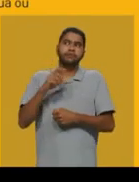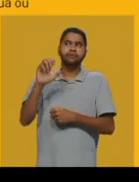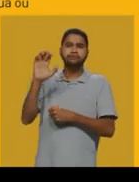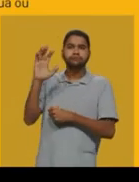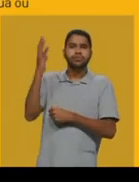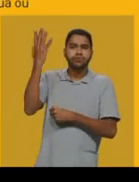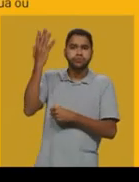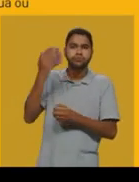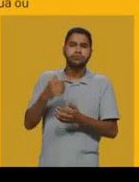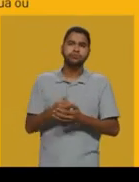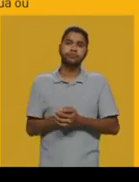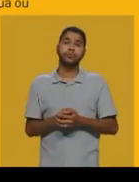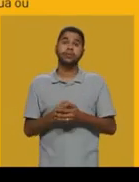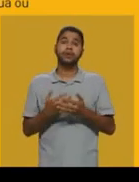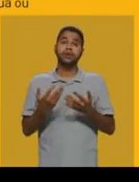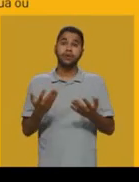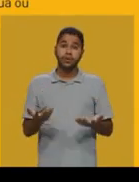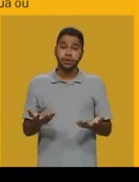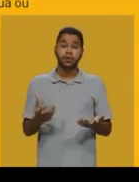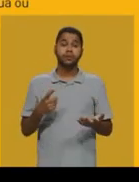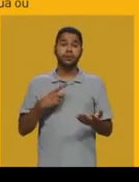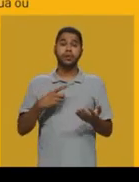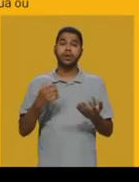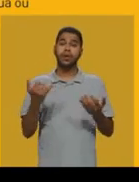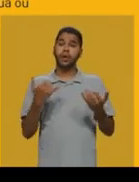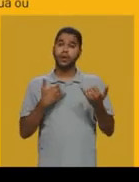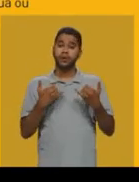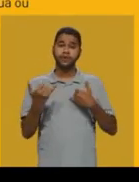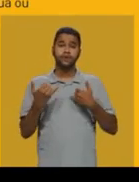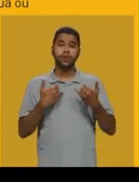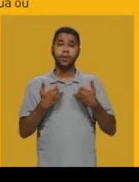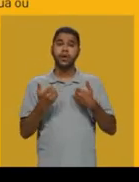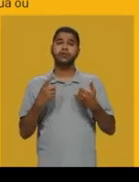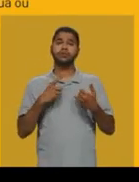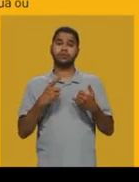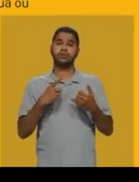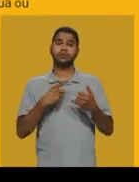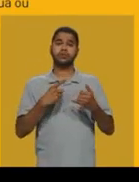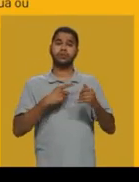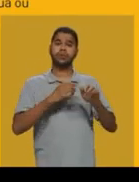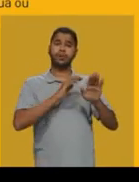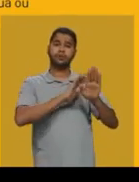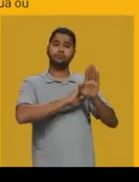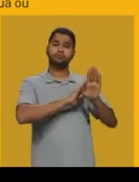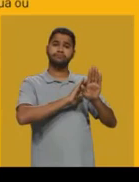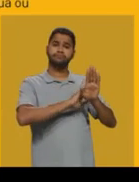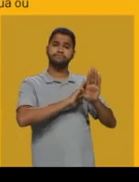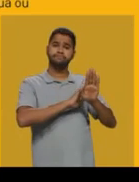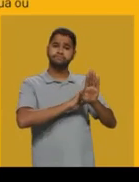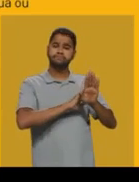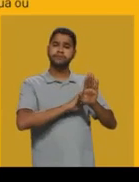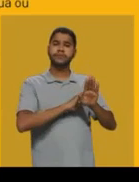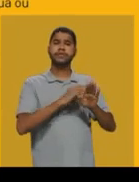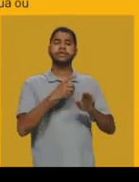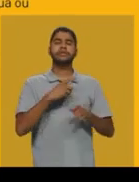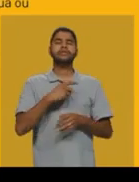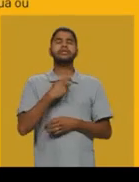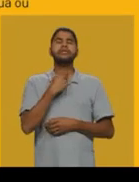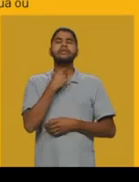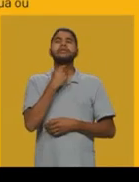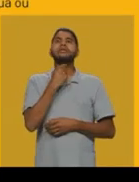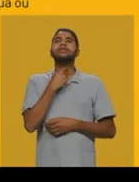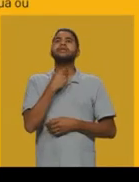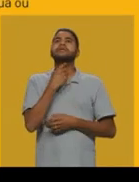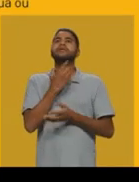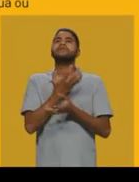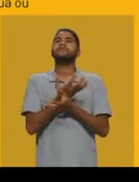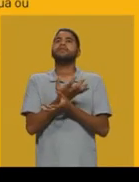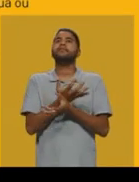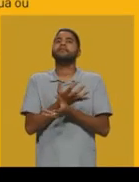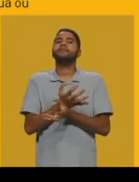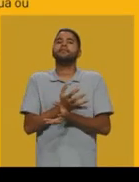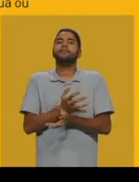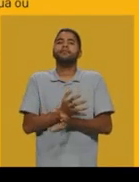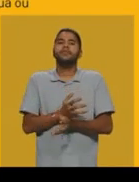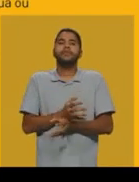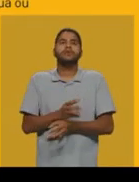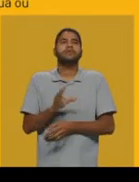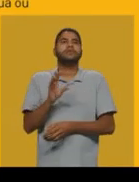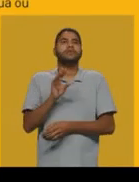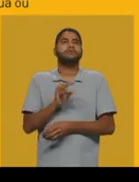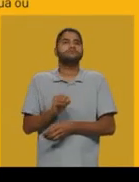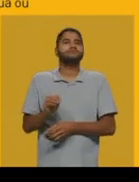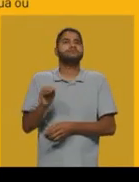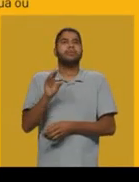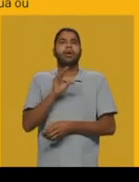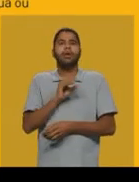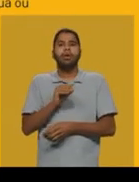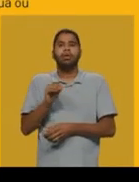aí, a informação está subentendida. Já tenho a garganta seca de tanto falar. Eu